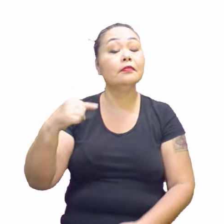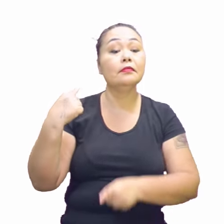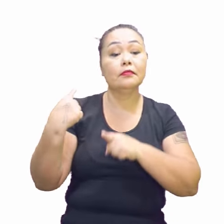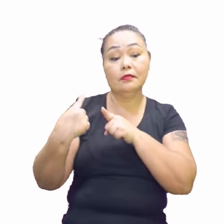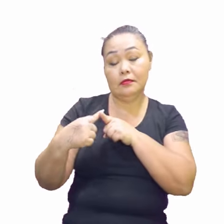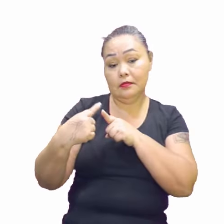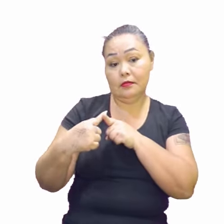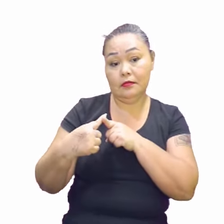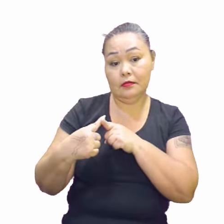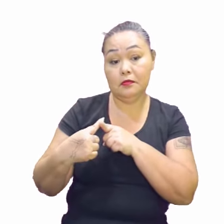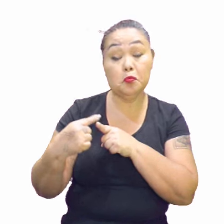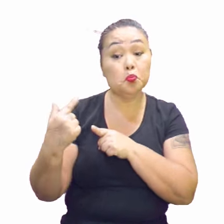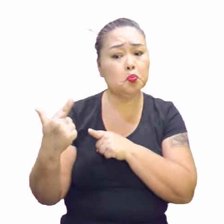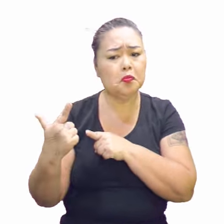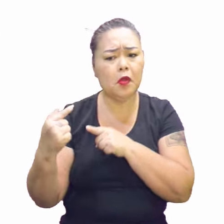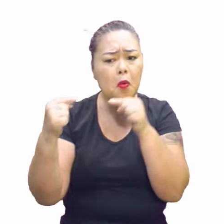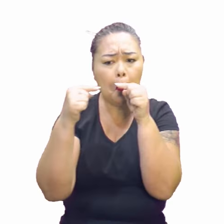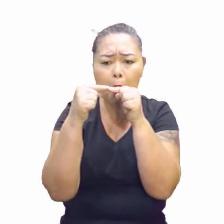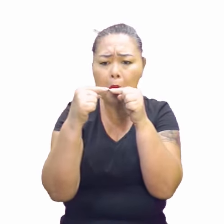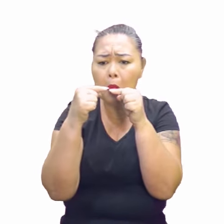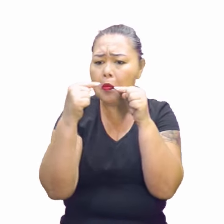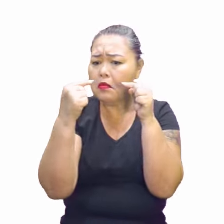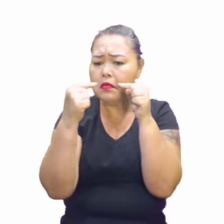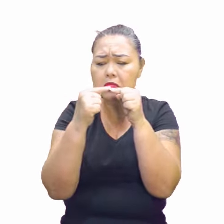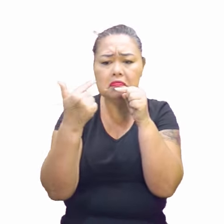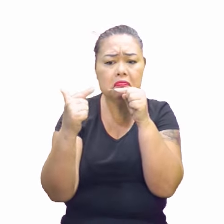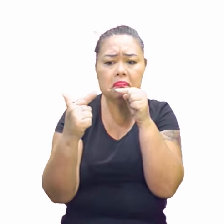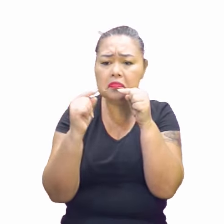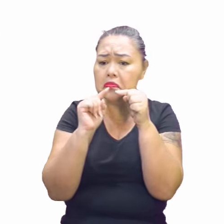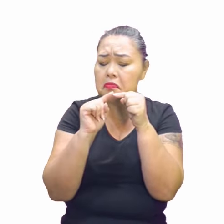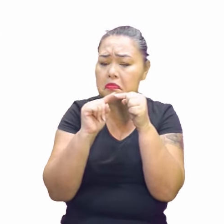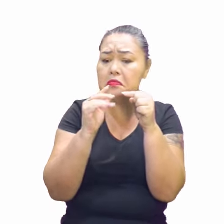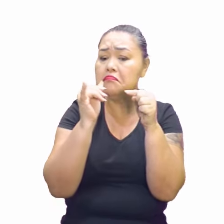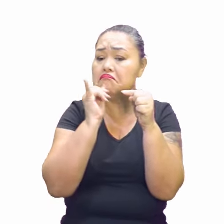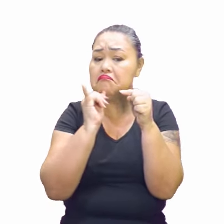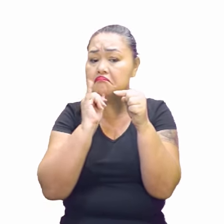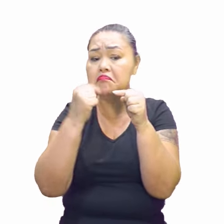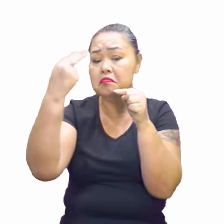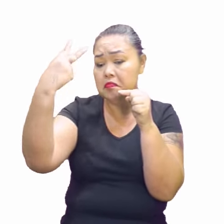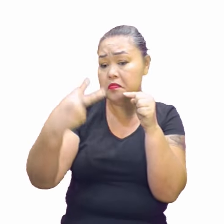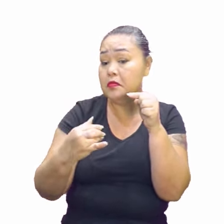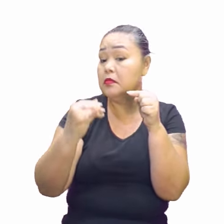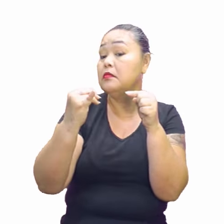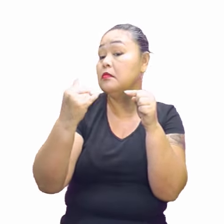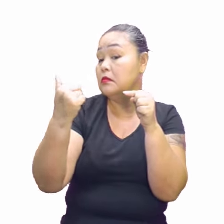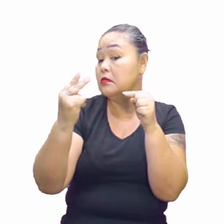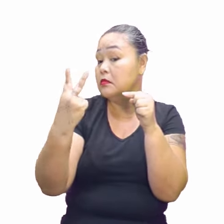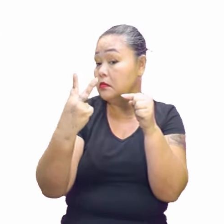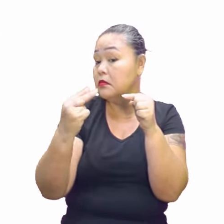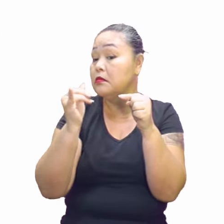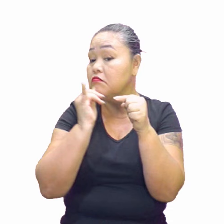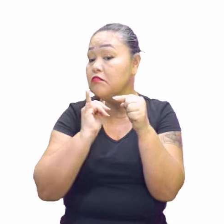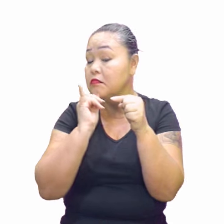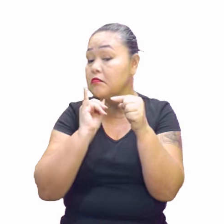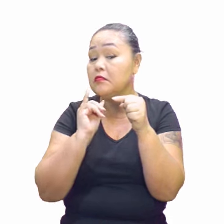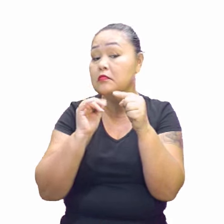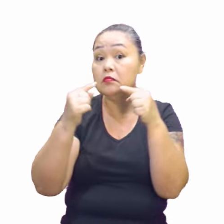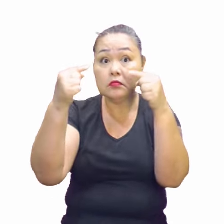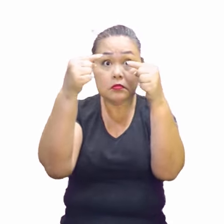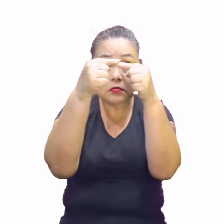aqui não ocorreu, nem no primeiro exemplo, nem no segundo exemplo, né? Não ocorreram